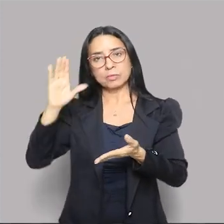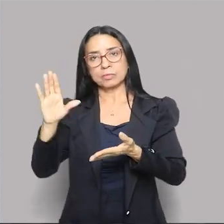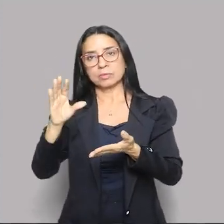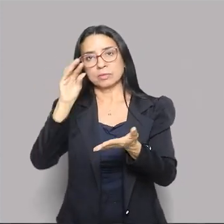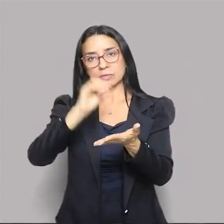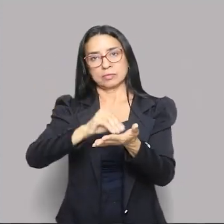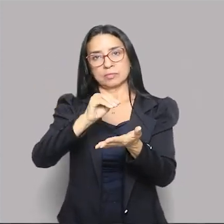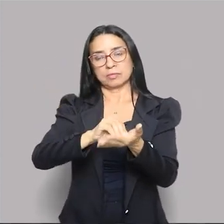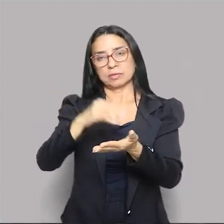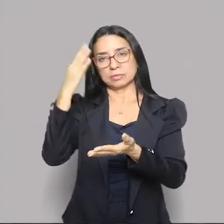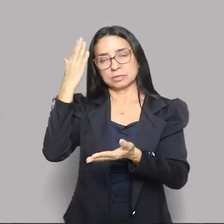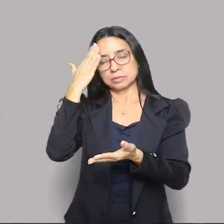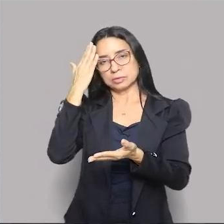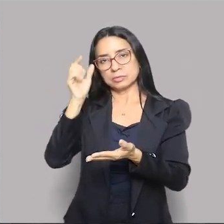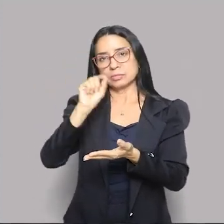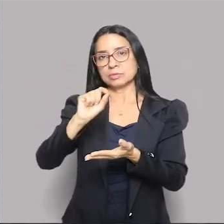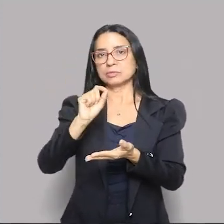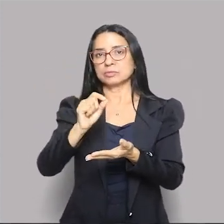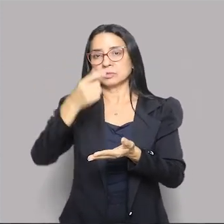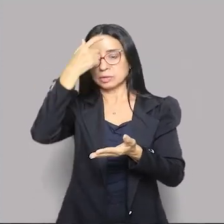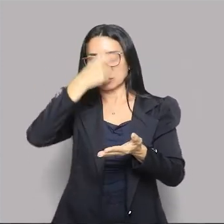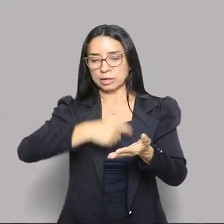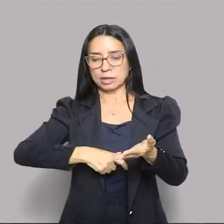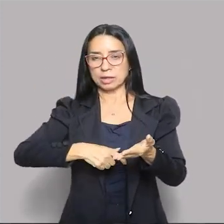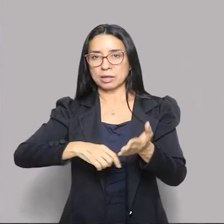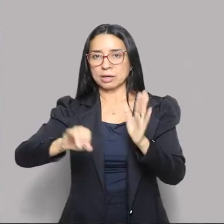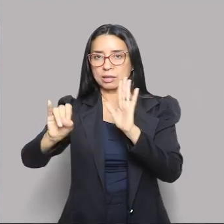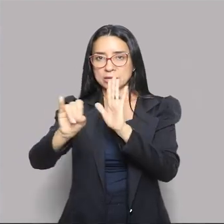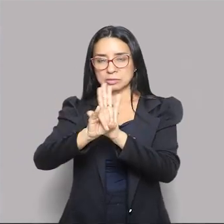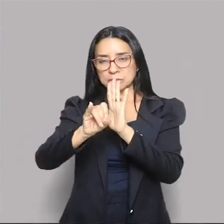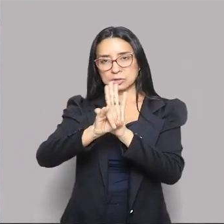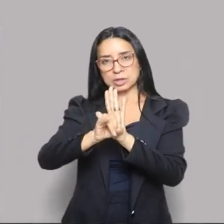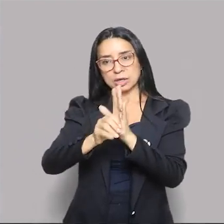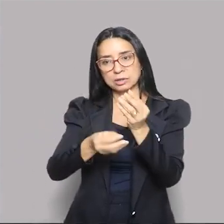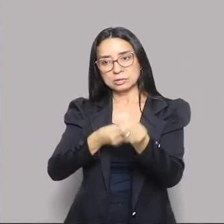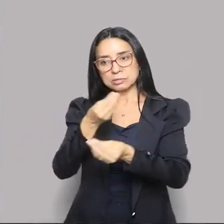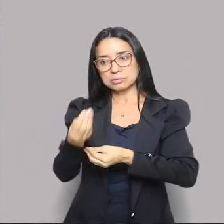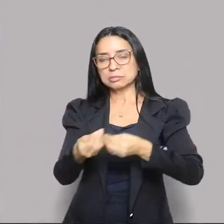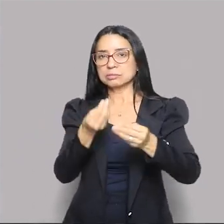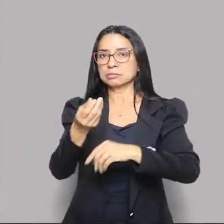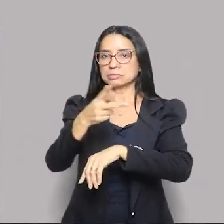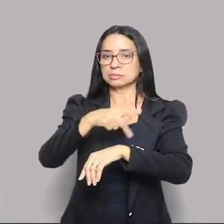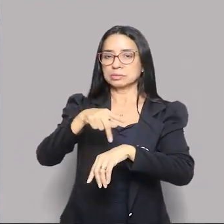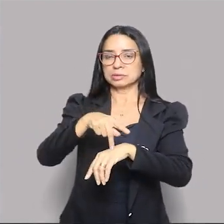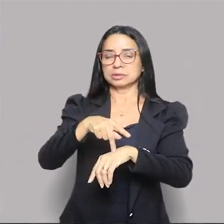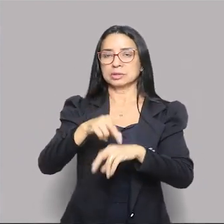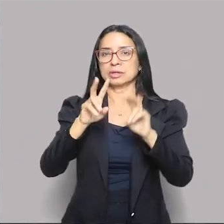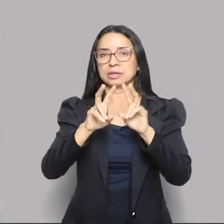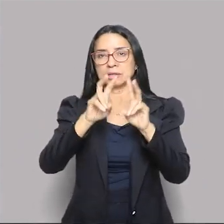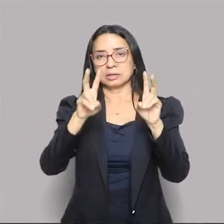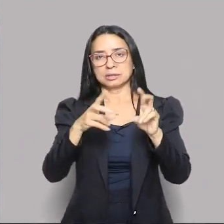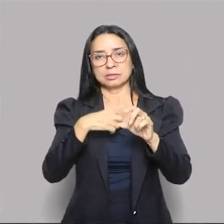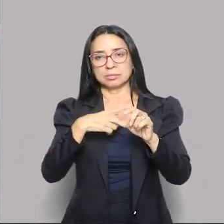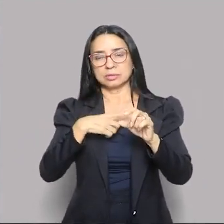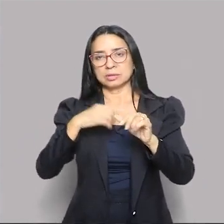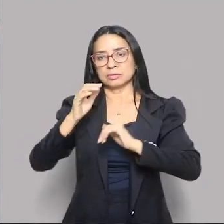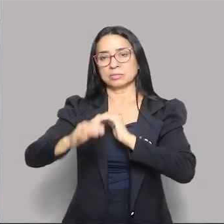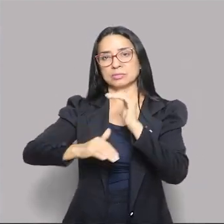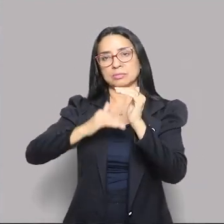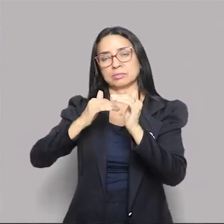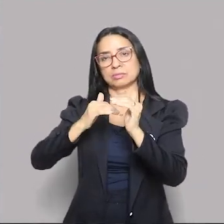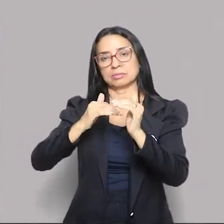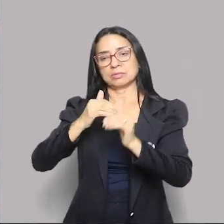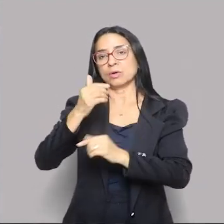falta de entendimento daquilo que você é enquanto nação. Então, esse tema, ele traz para a gente aí esse desenvolvimento 2,